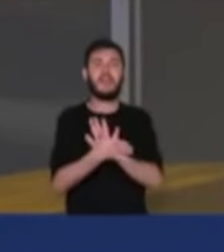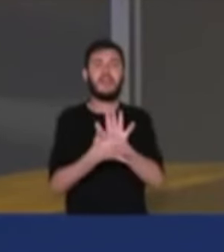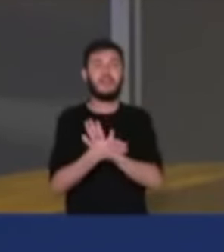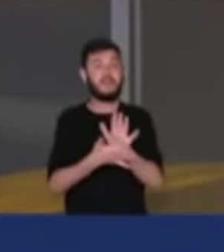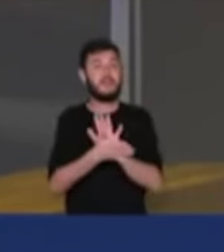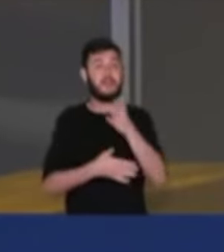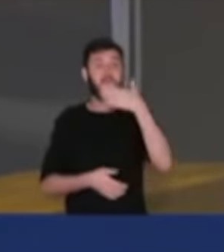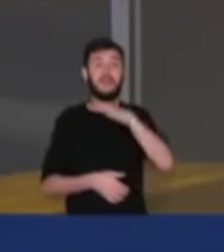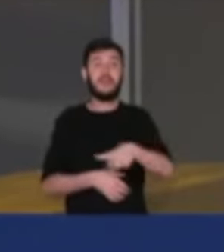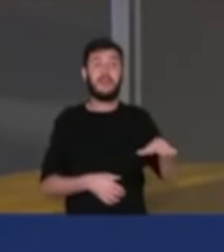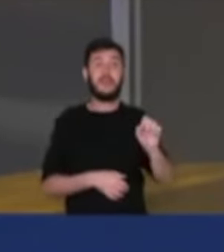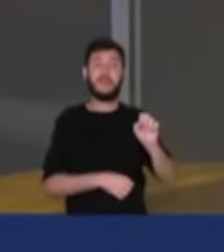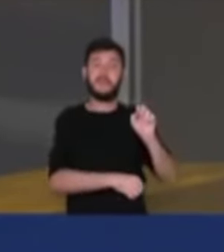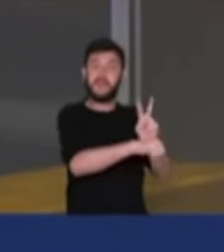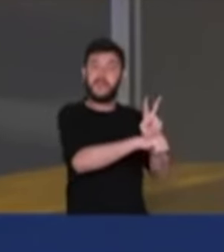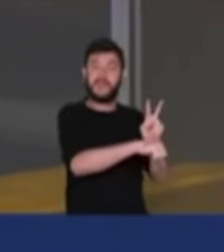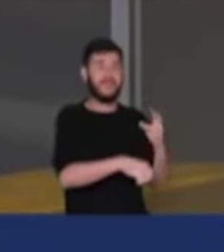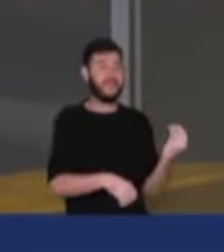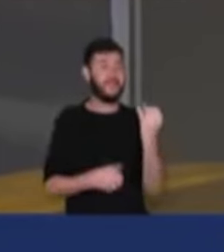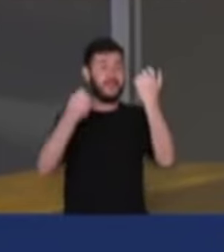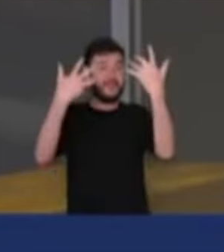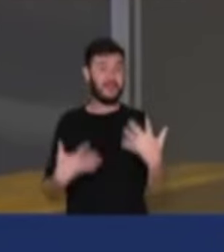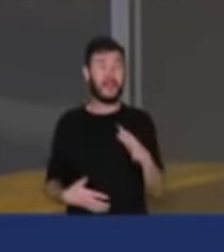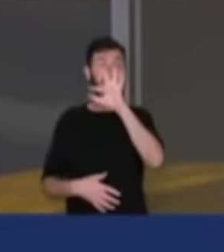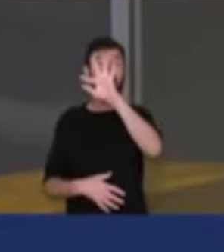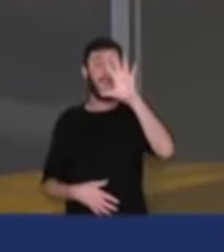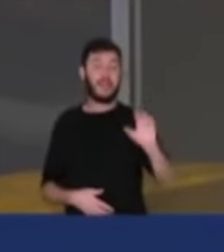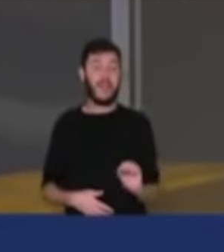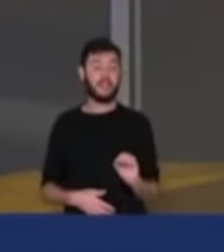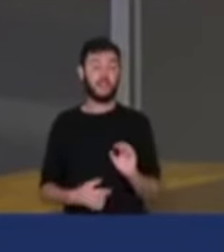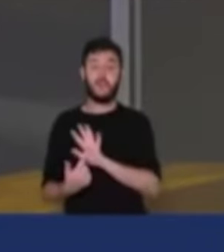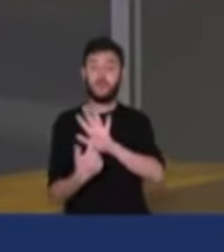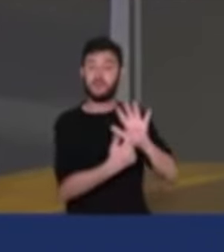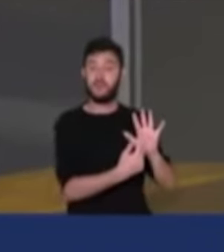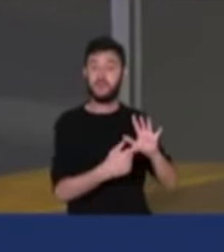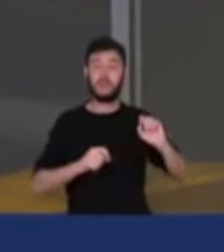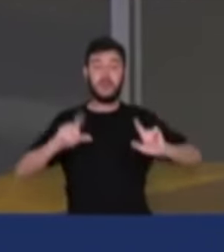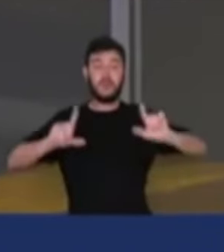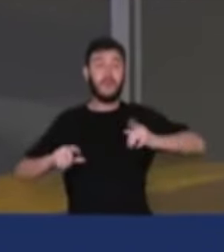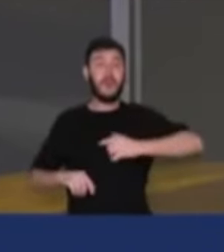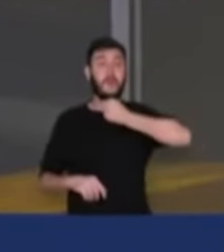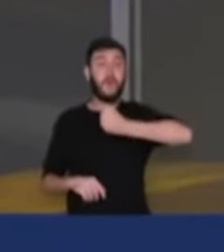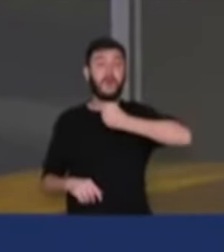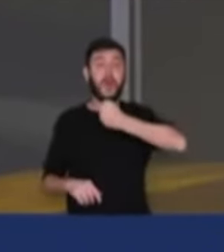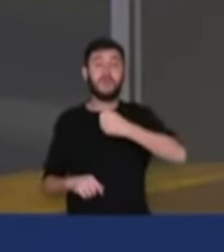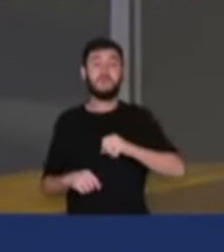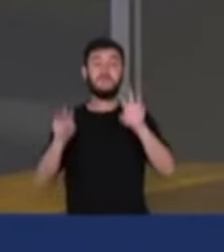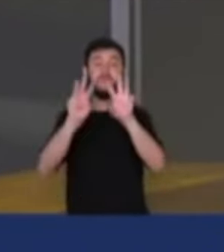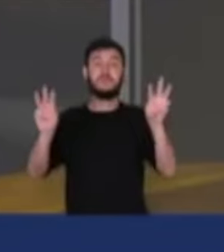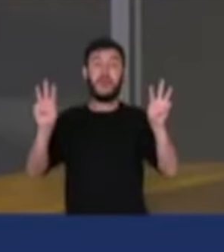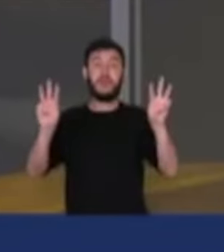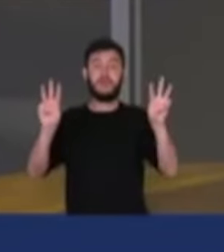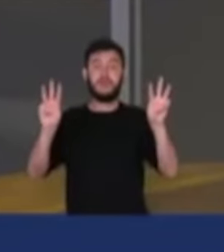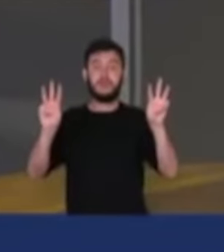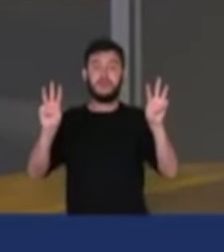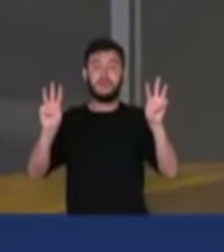dizer também o fantástico mostrou uma reportagem em que uma plataforma um site né Ele é